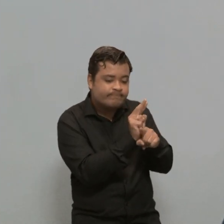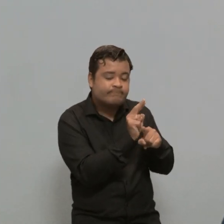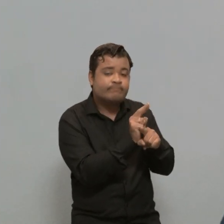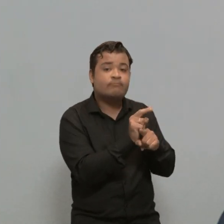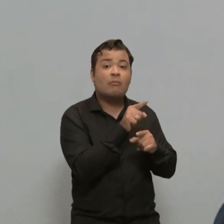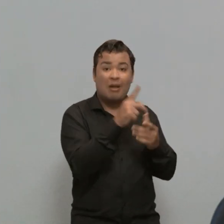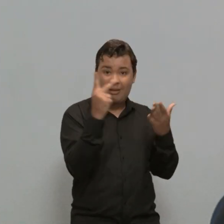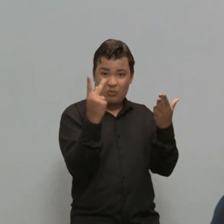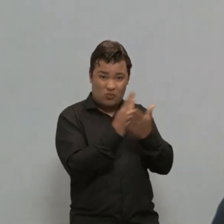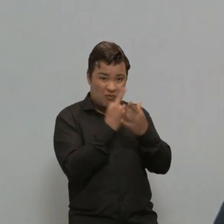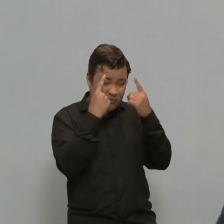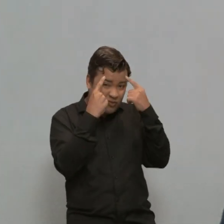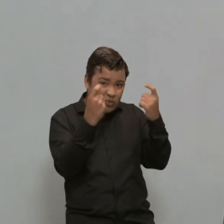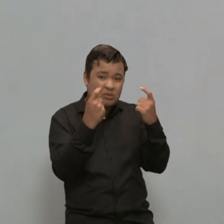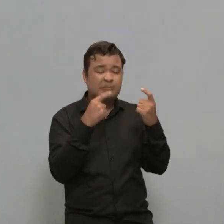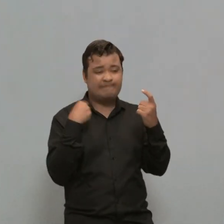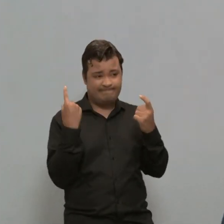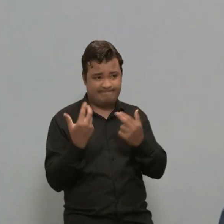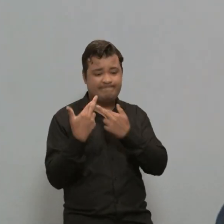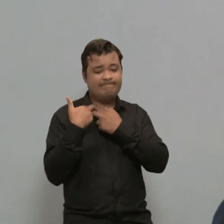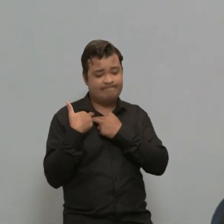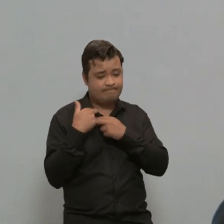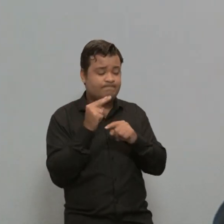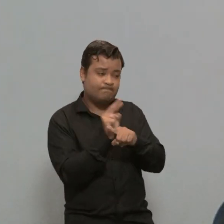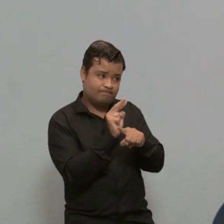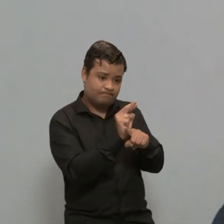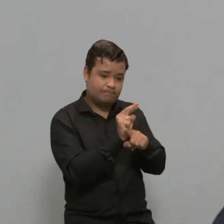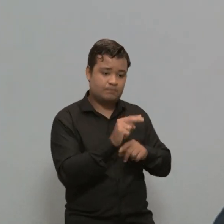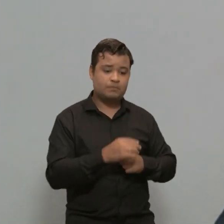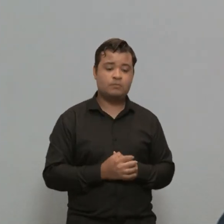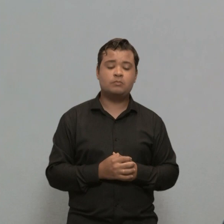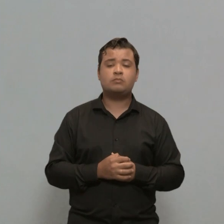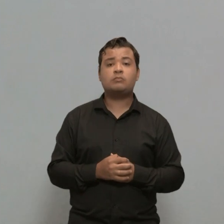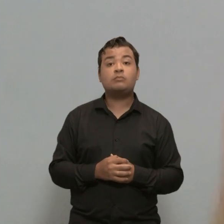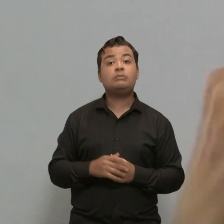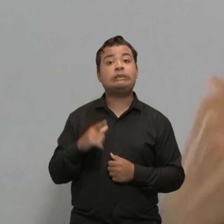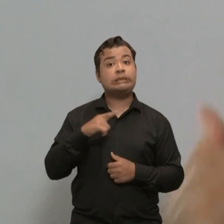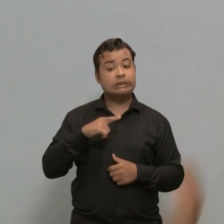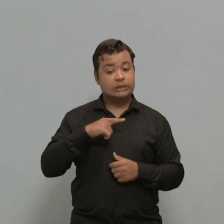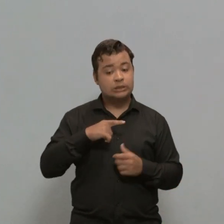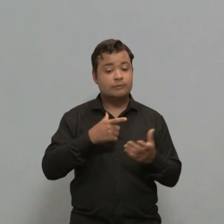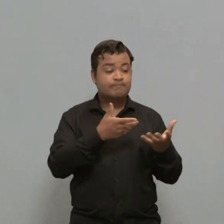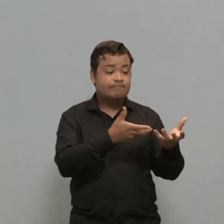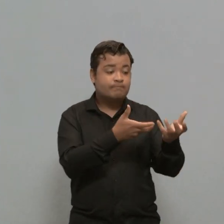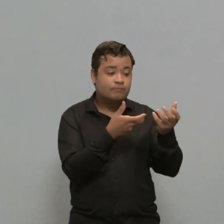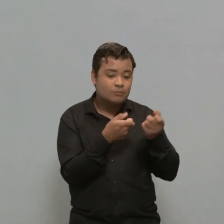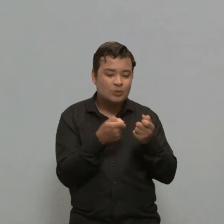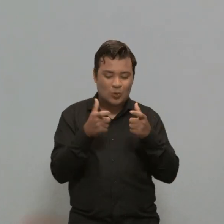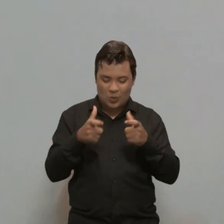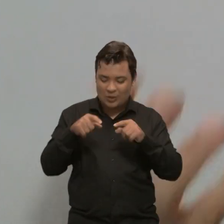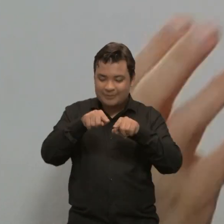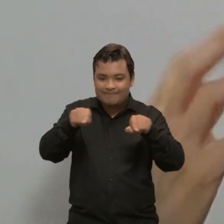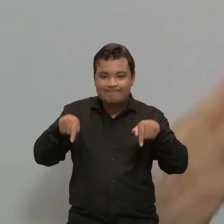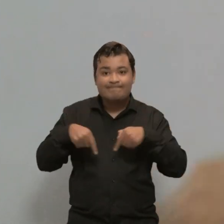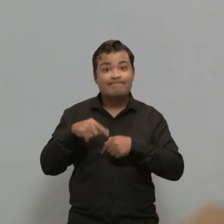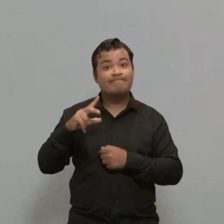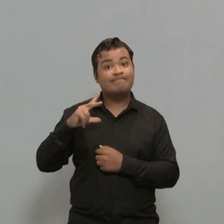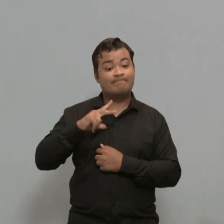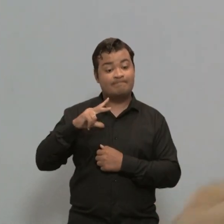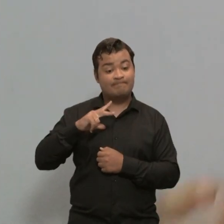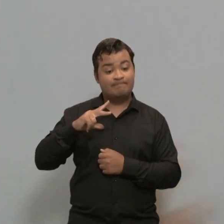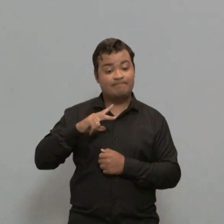de violência. Então, ele vai fazer o acolhimento, né, num ambiente reservado, num